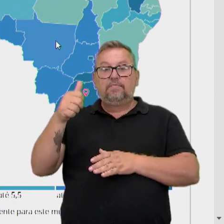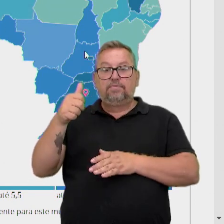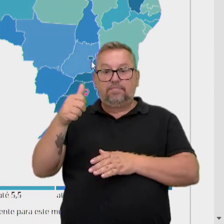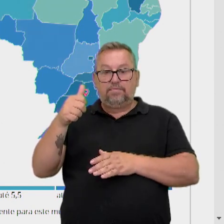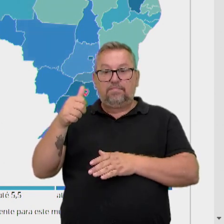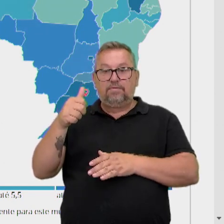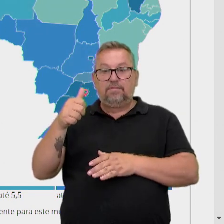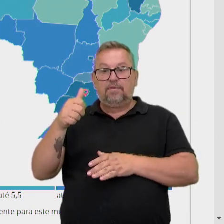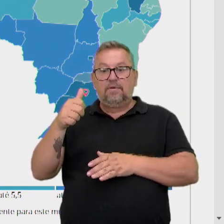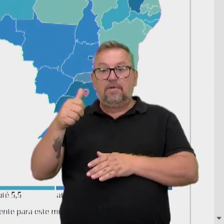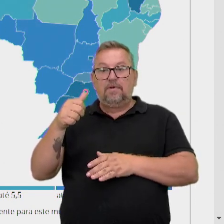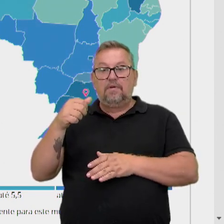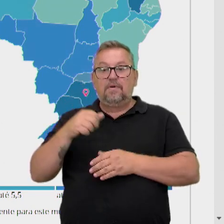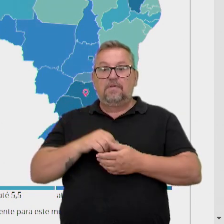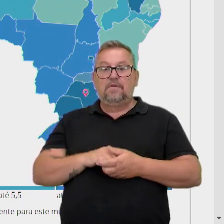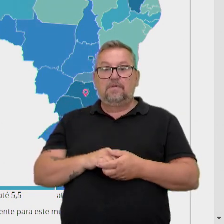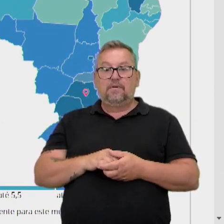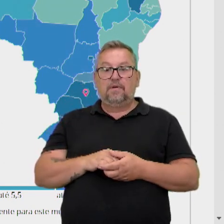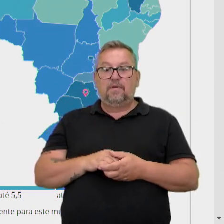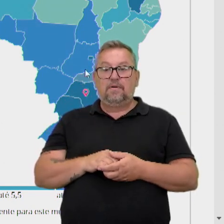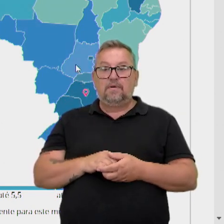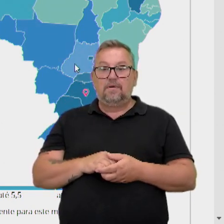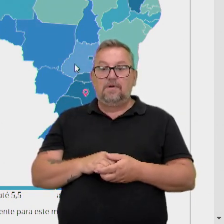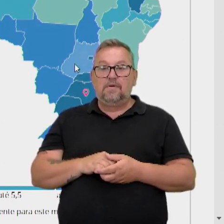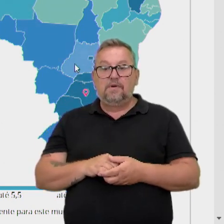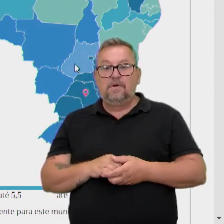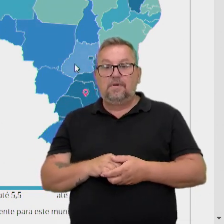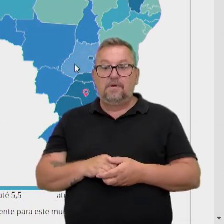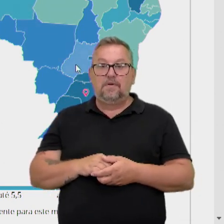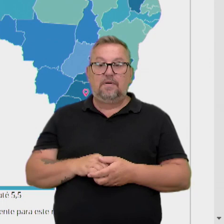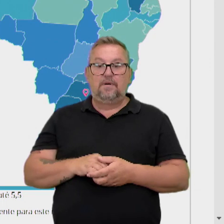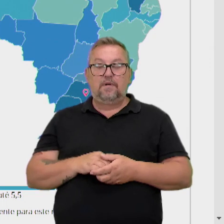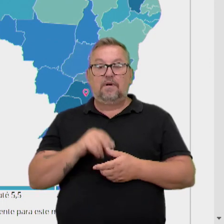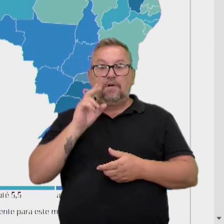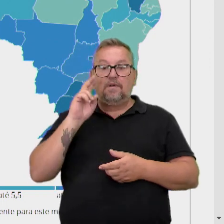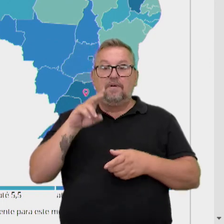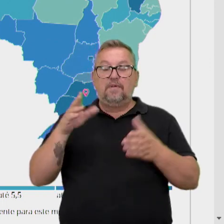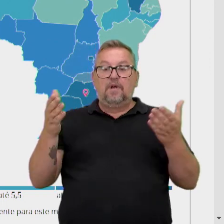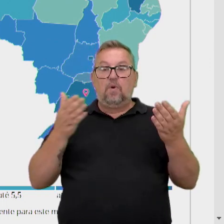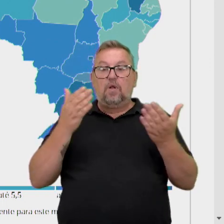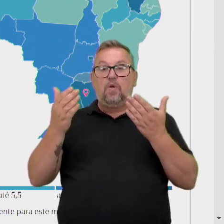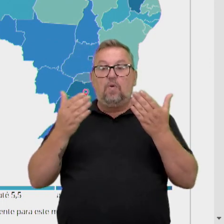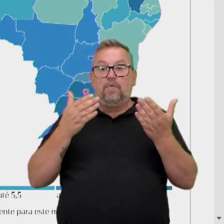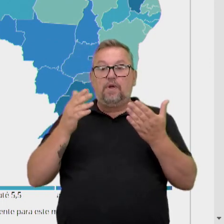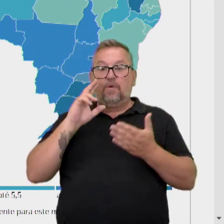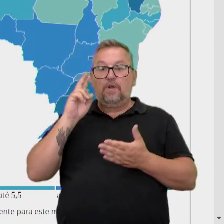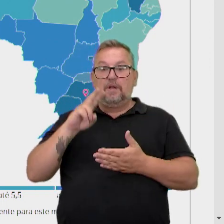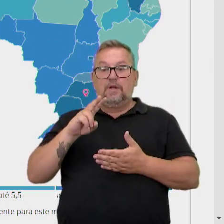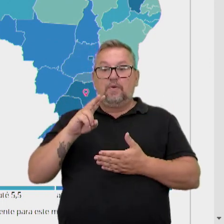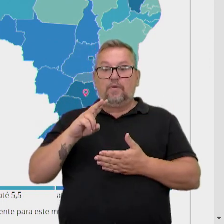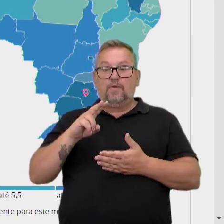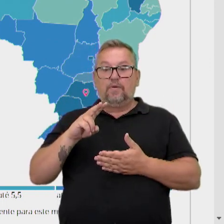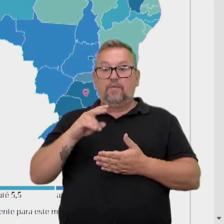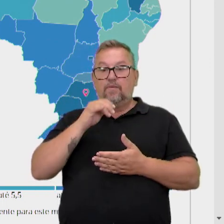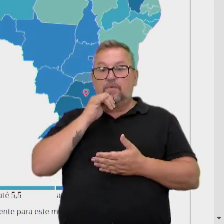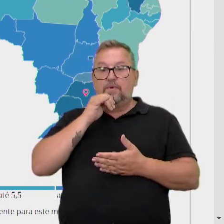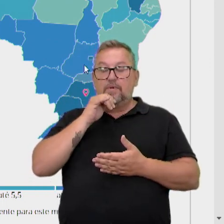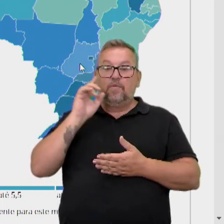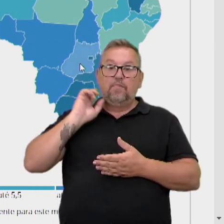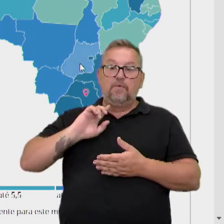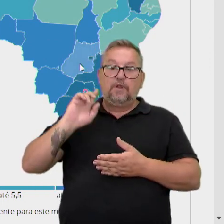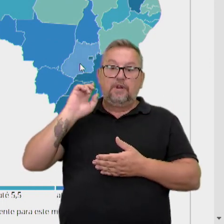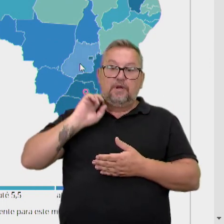ranking entre os estados aqui do Brasil. A gente pode fazer comparações olhando aqui, por exemplo, Minas Gerais